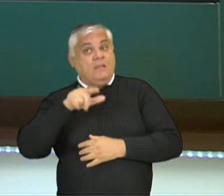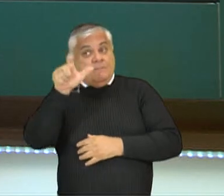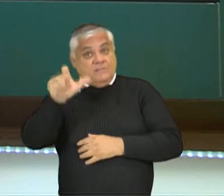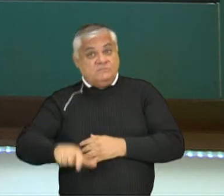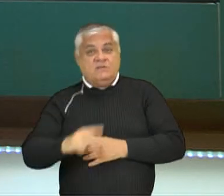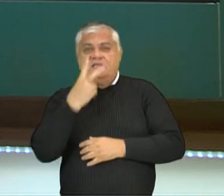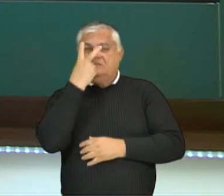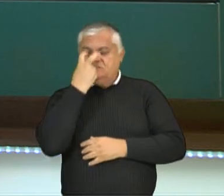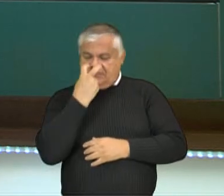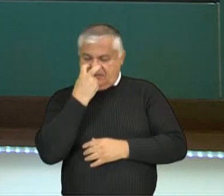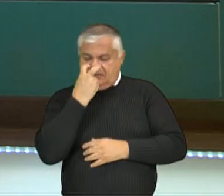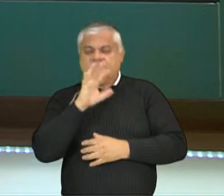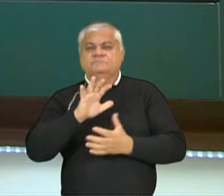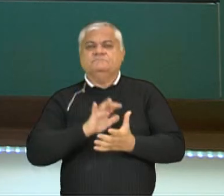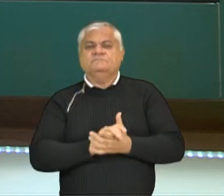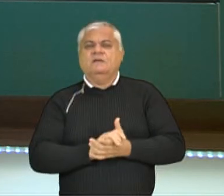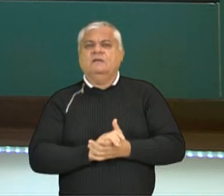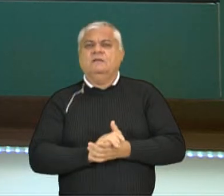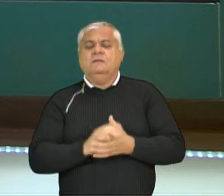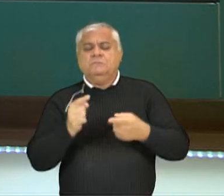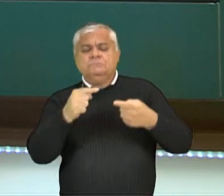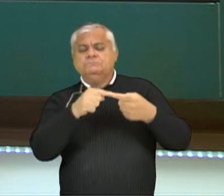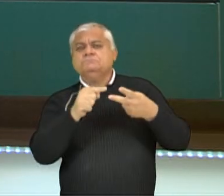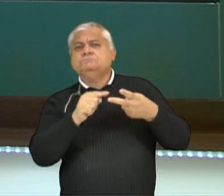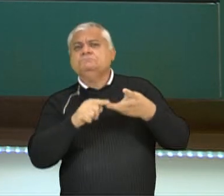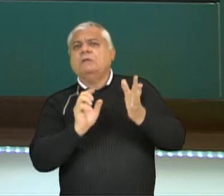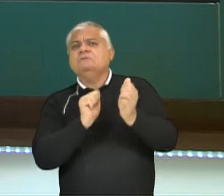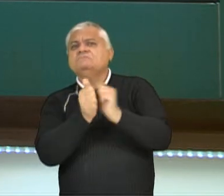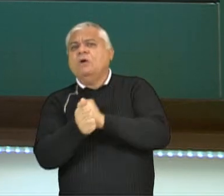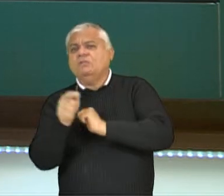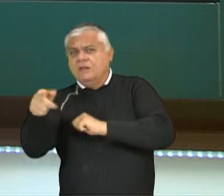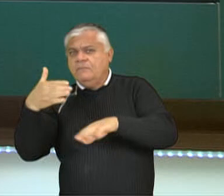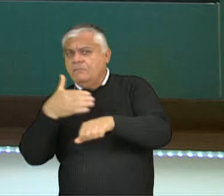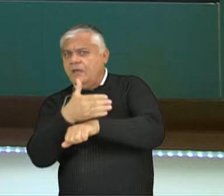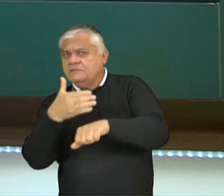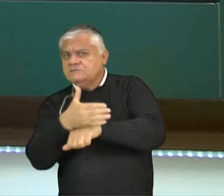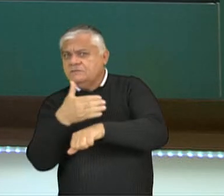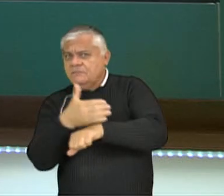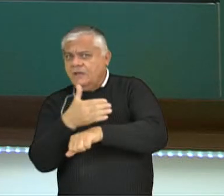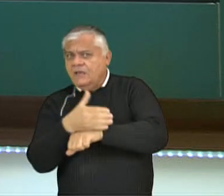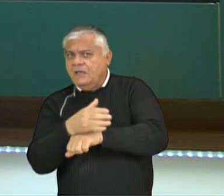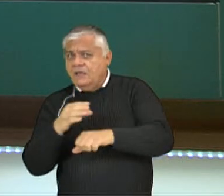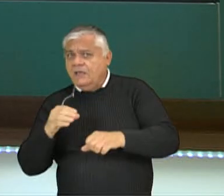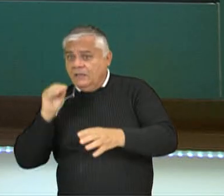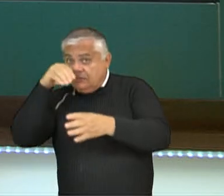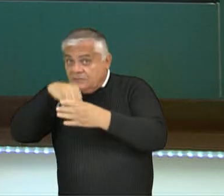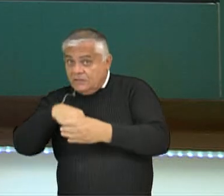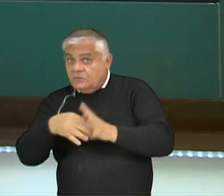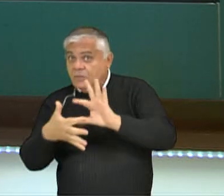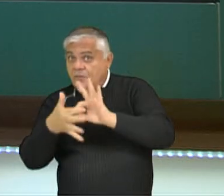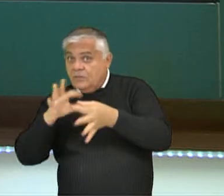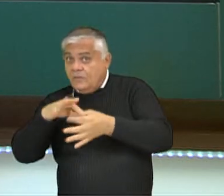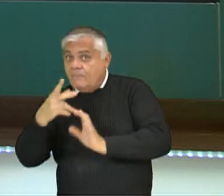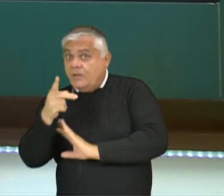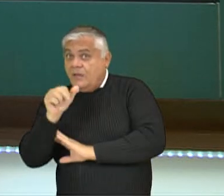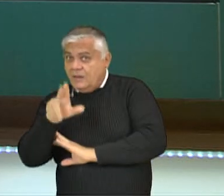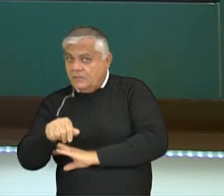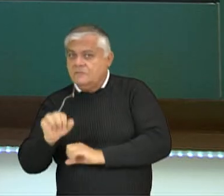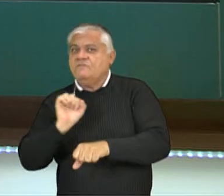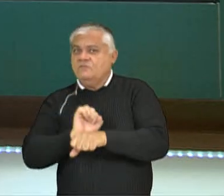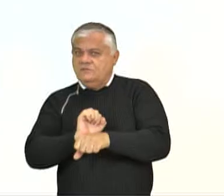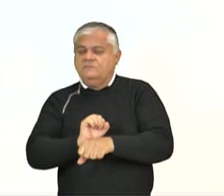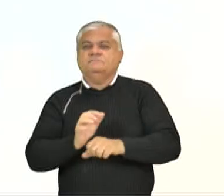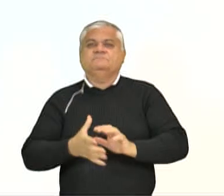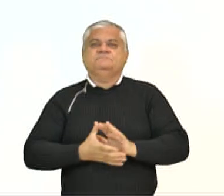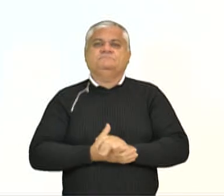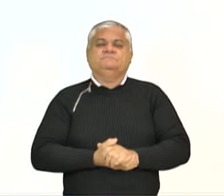uma pessoa cega. Quais esportes vocês acham que elas podem participar dentro do programa dos Jogos Paralímpicos? Já